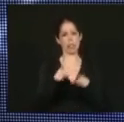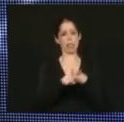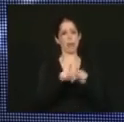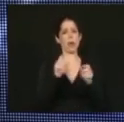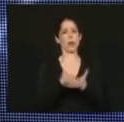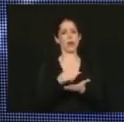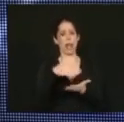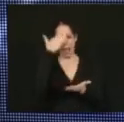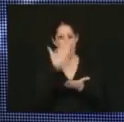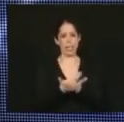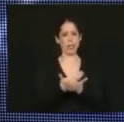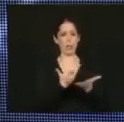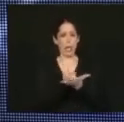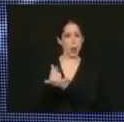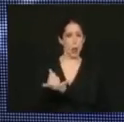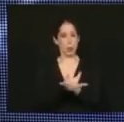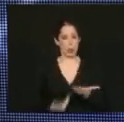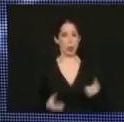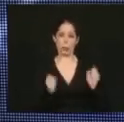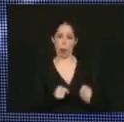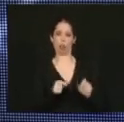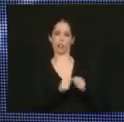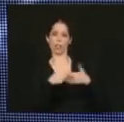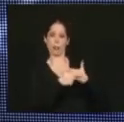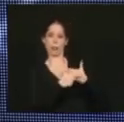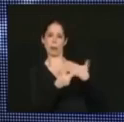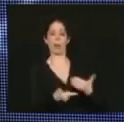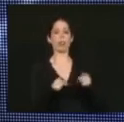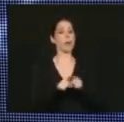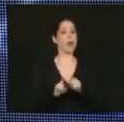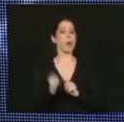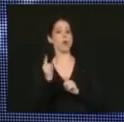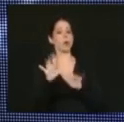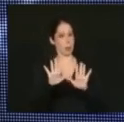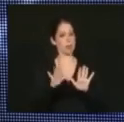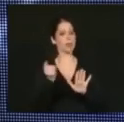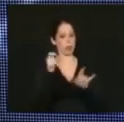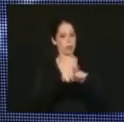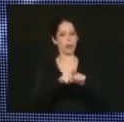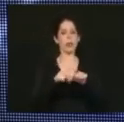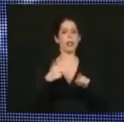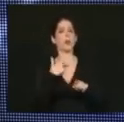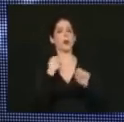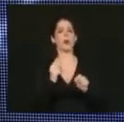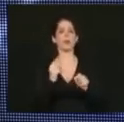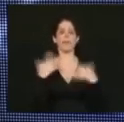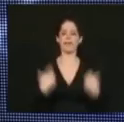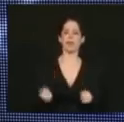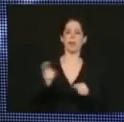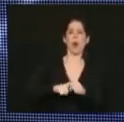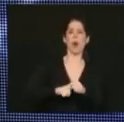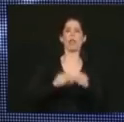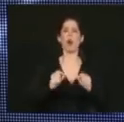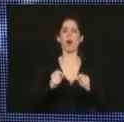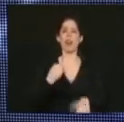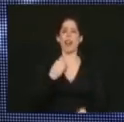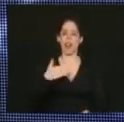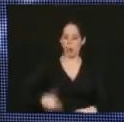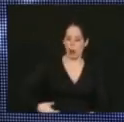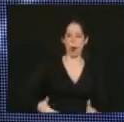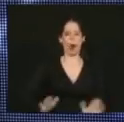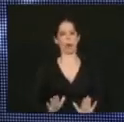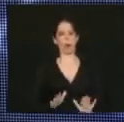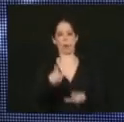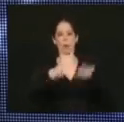públicas podem cumprir esse papel por fim e não menos importante nós não podemos voltar a conviver com a fome nós temos o chamado